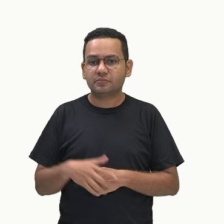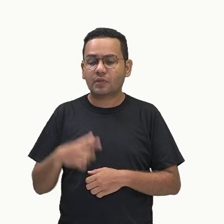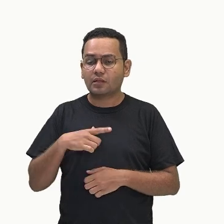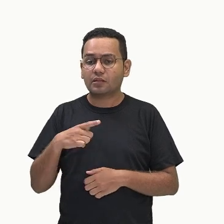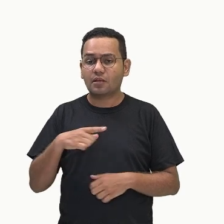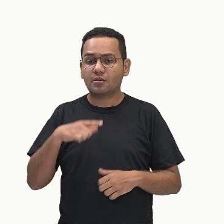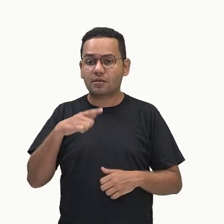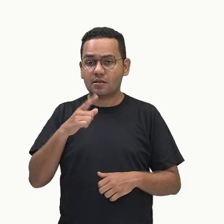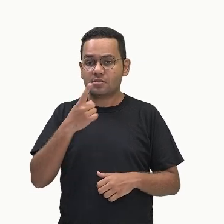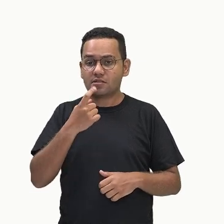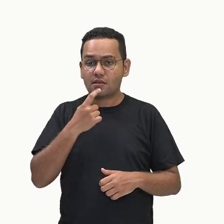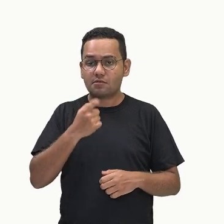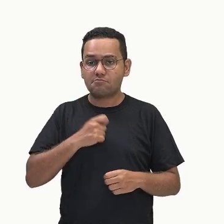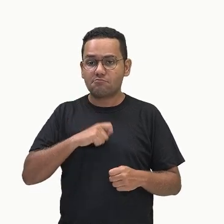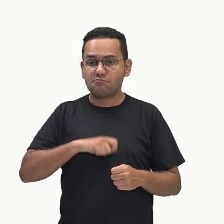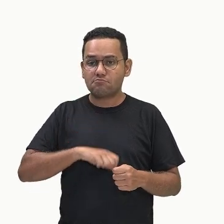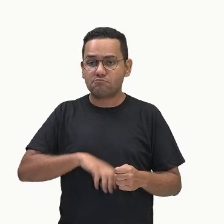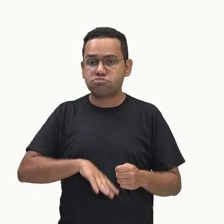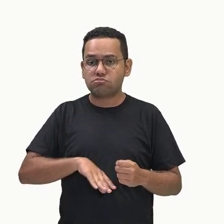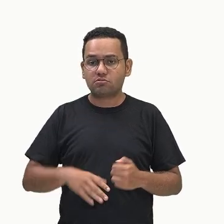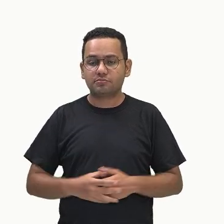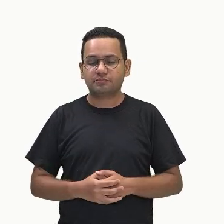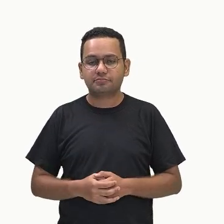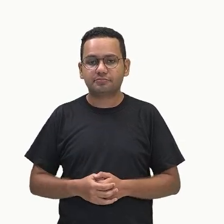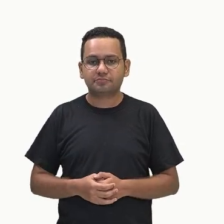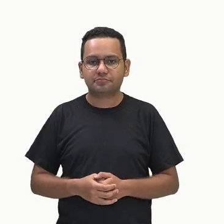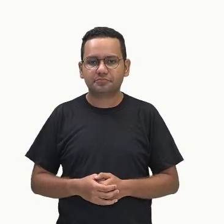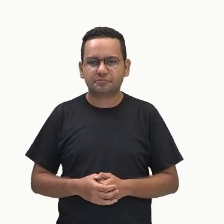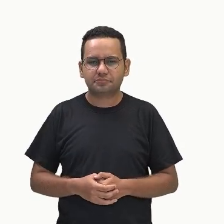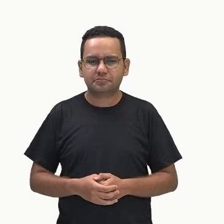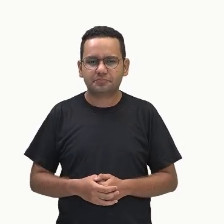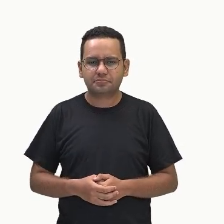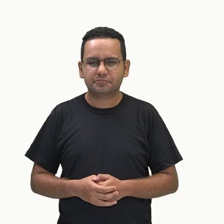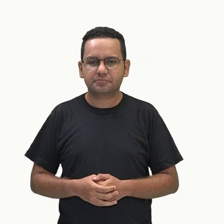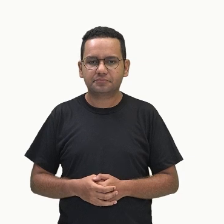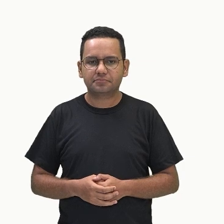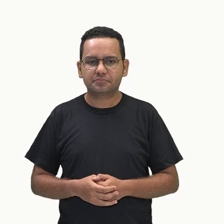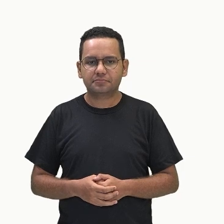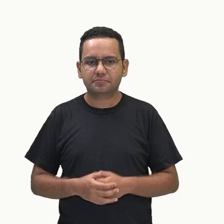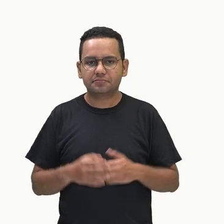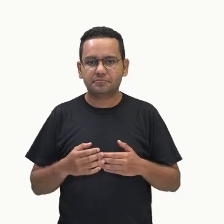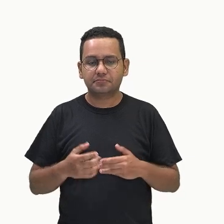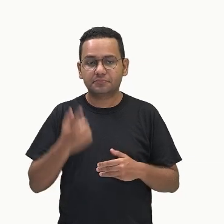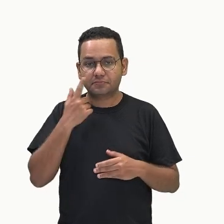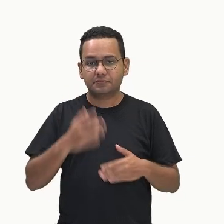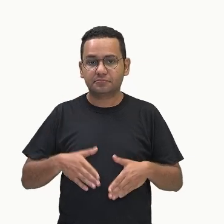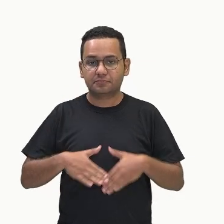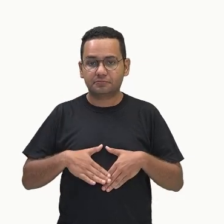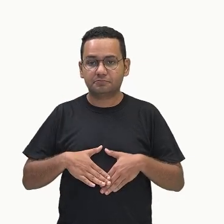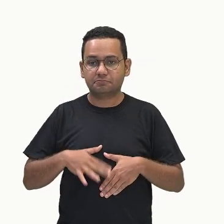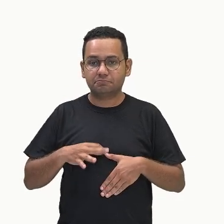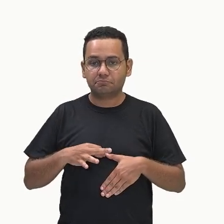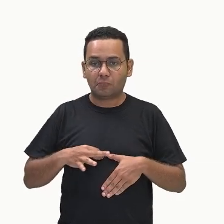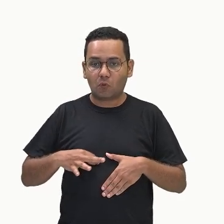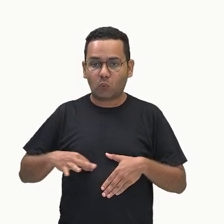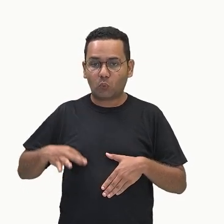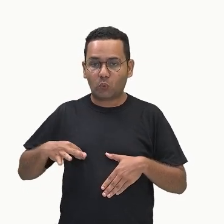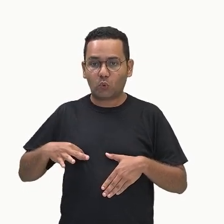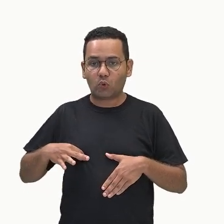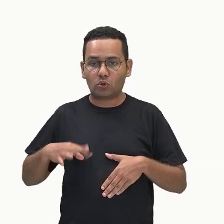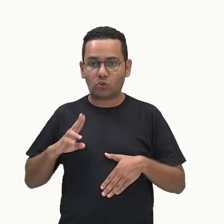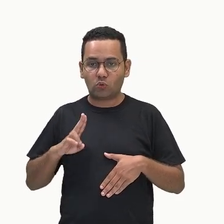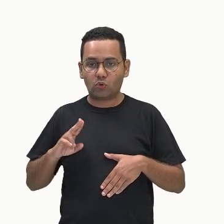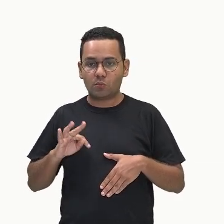sangramento. Então, aqui nós temos a tuba uterina, é quem faz a ligação